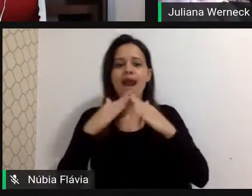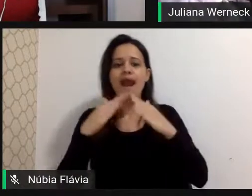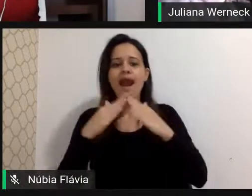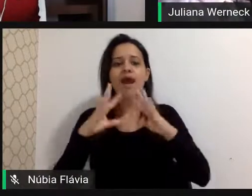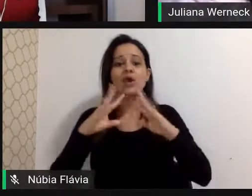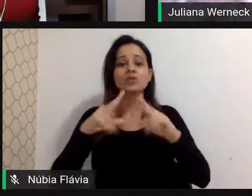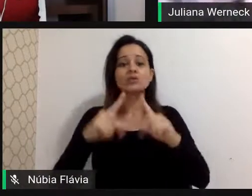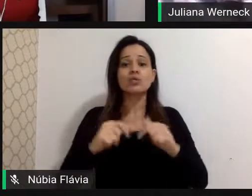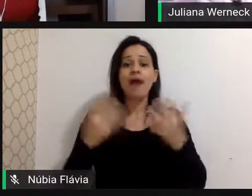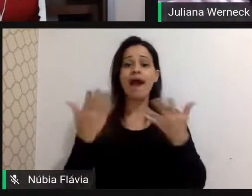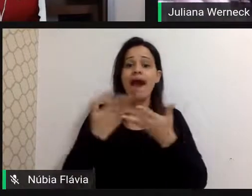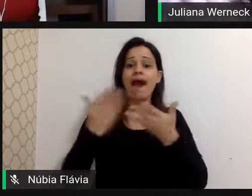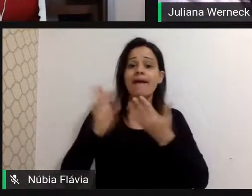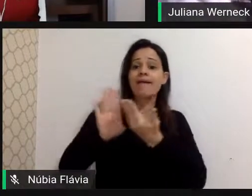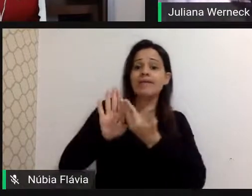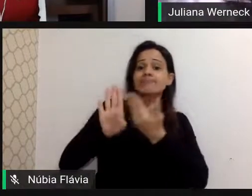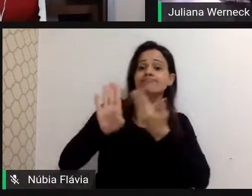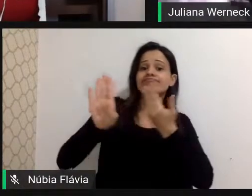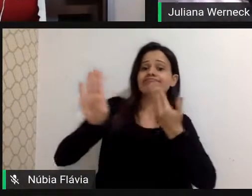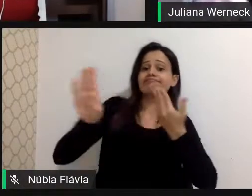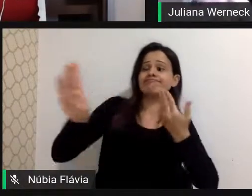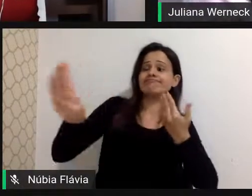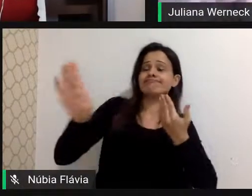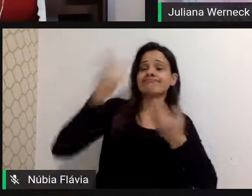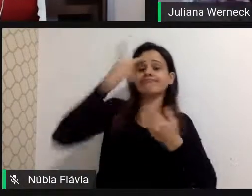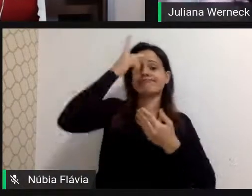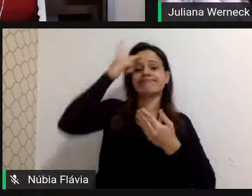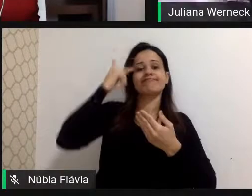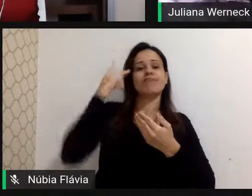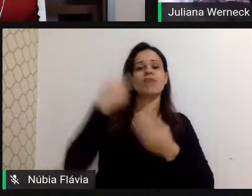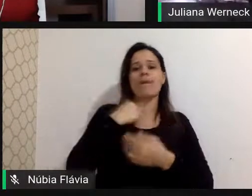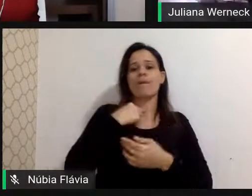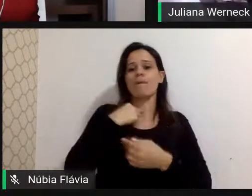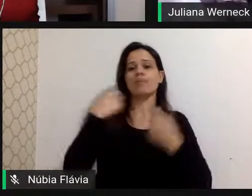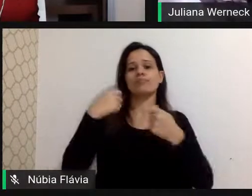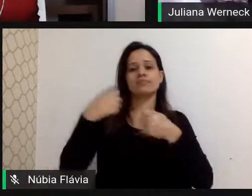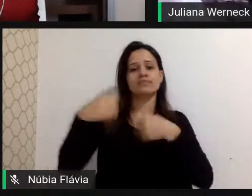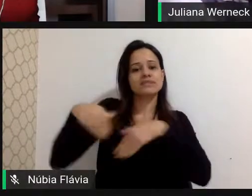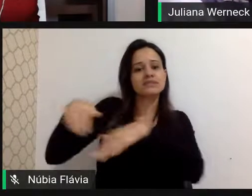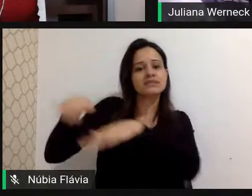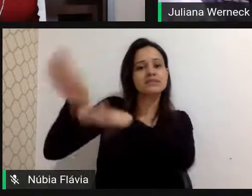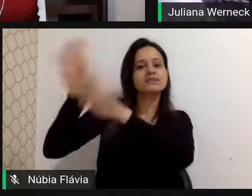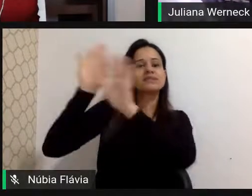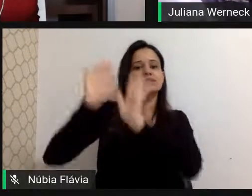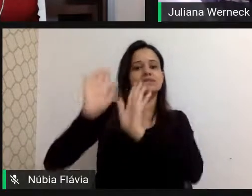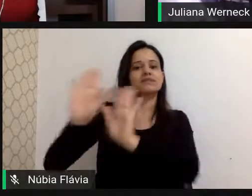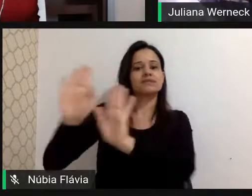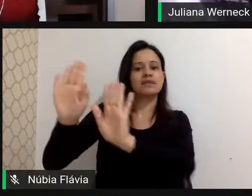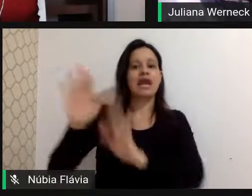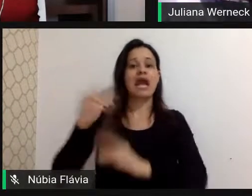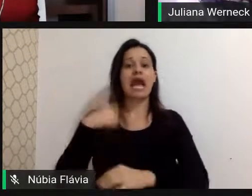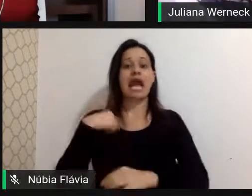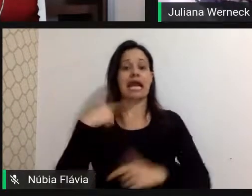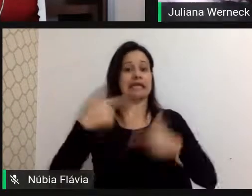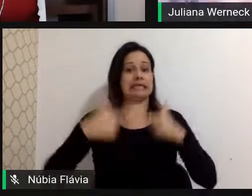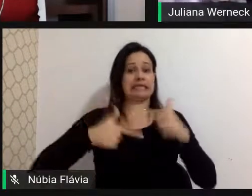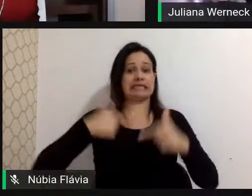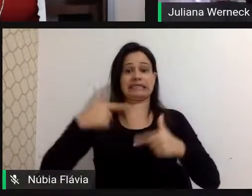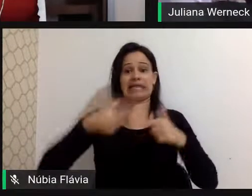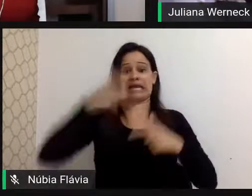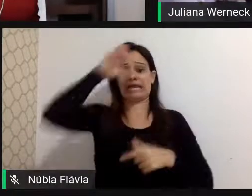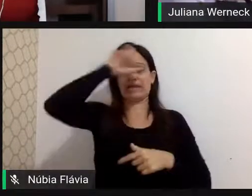E aí depois, né, a gente dispensou para poder todo mundo cumprir o isolamento. E aí a gente teve que aprender a